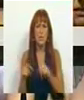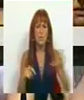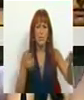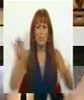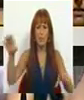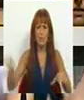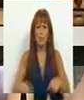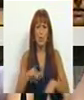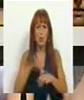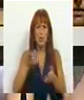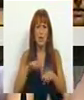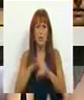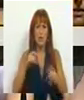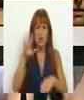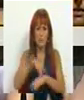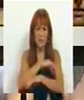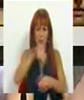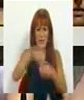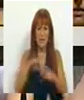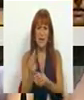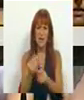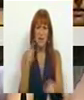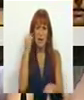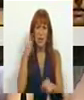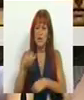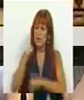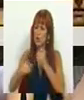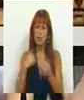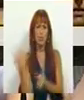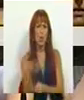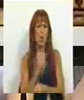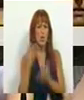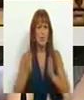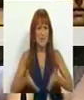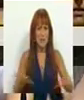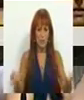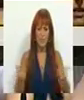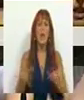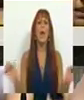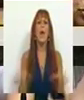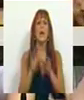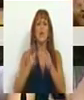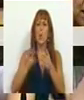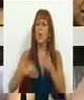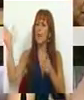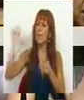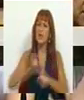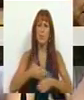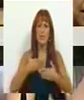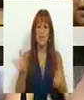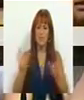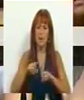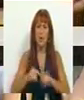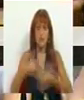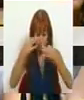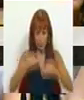Centro Hospitalar, com medicina interna, pediatria e cirurgia em todos eles. É preciso, obviamente, contratar mais profissionais